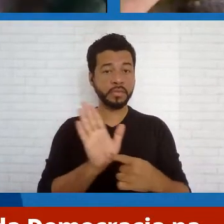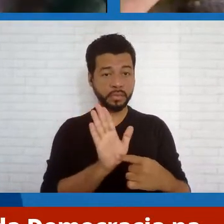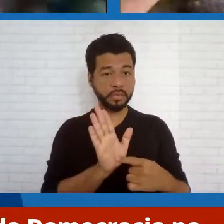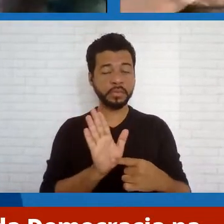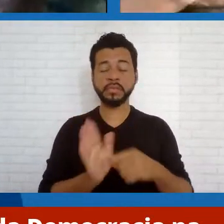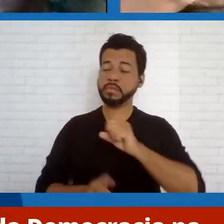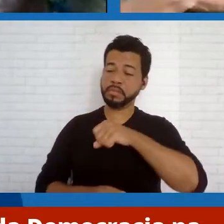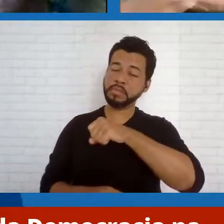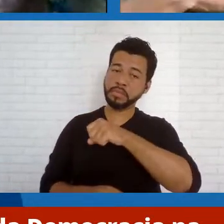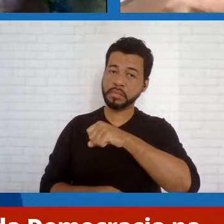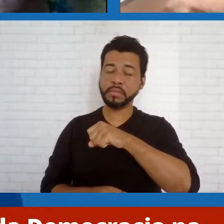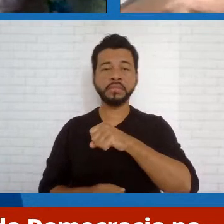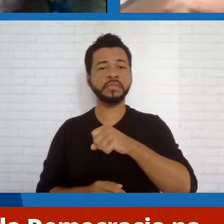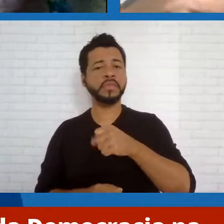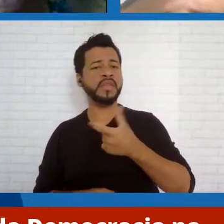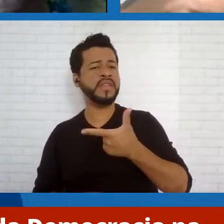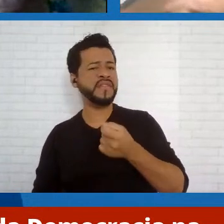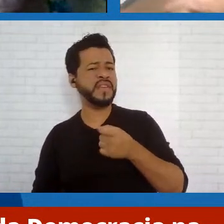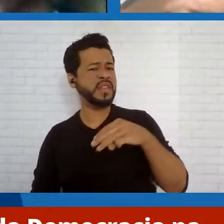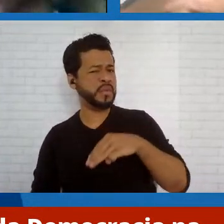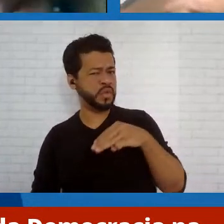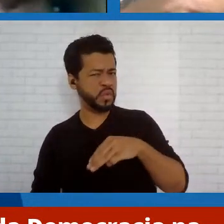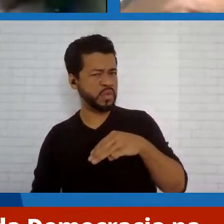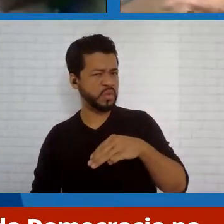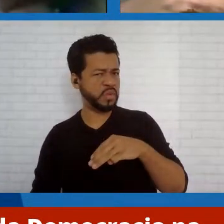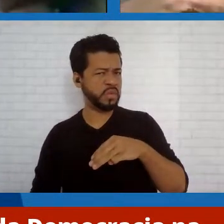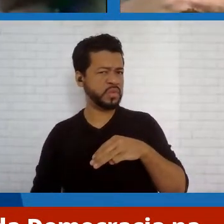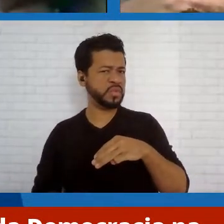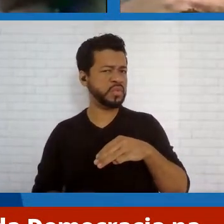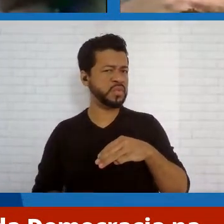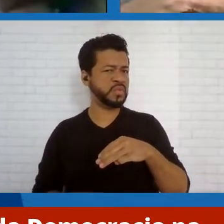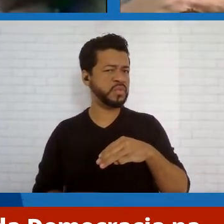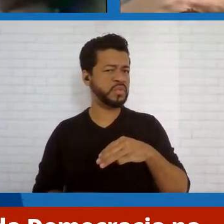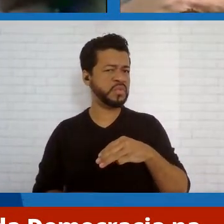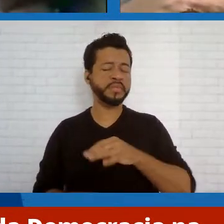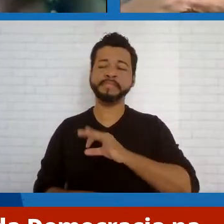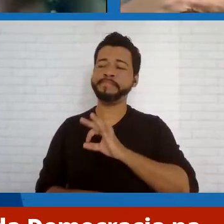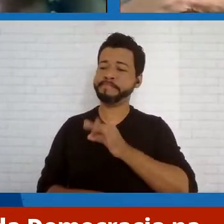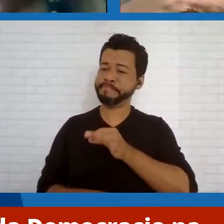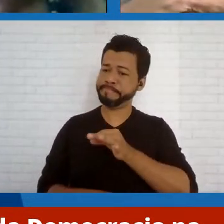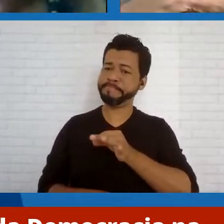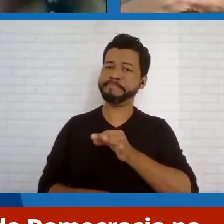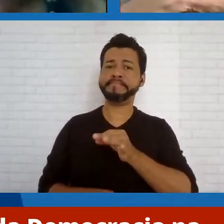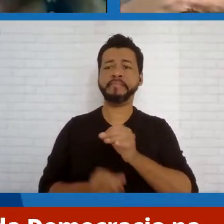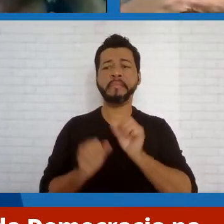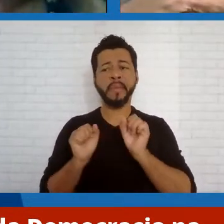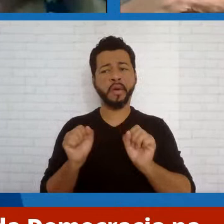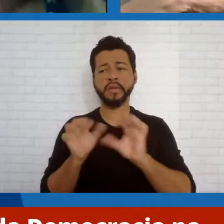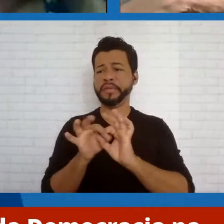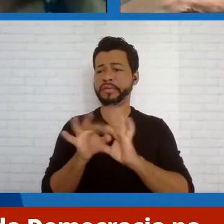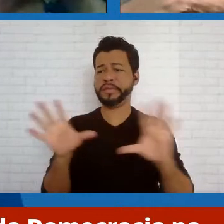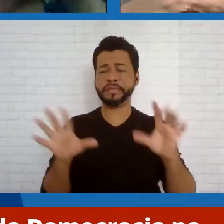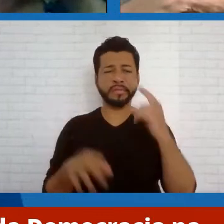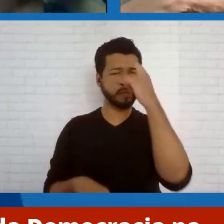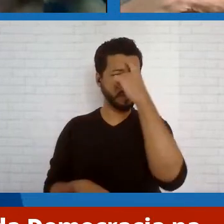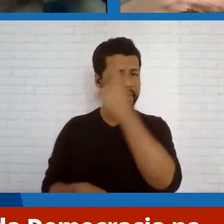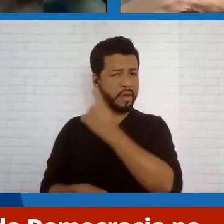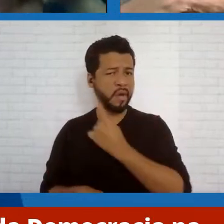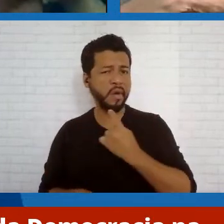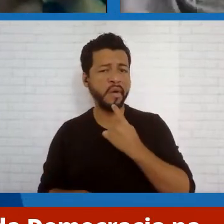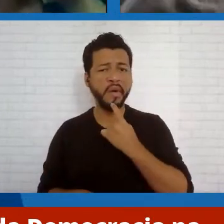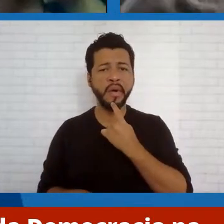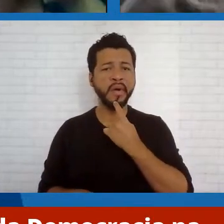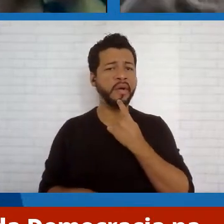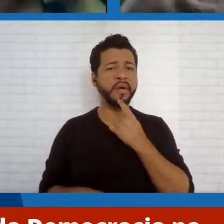Você acha que de 20 minutos por aí? A gente pensou até mais, se meia hora, Não, se